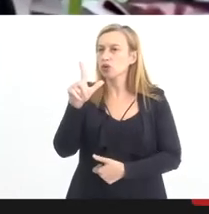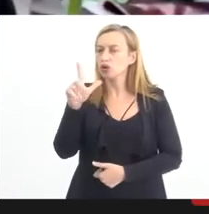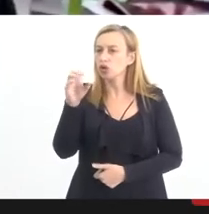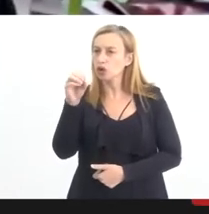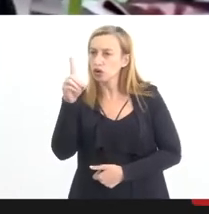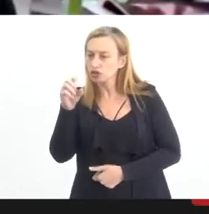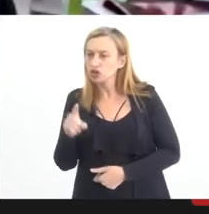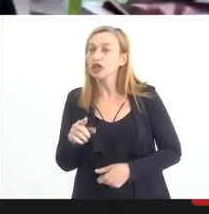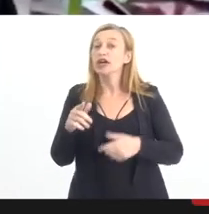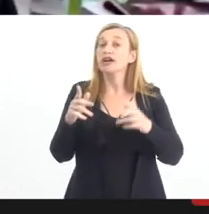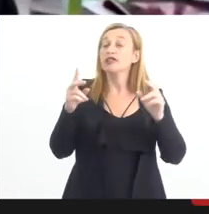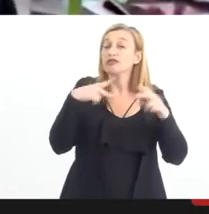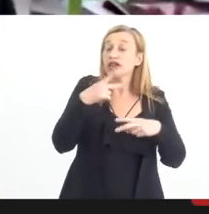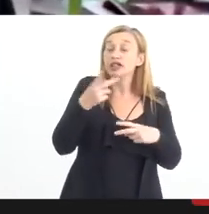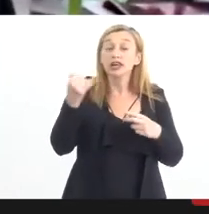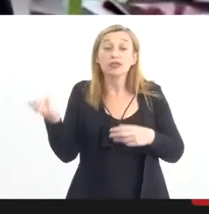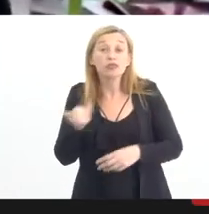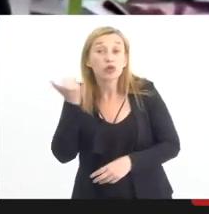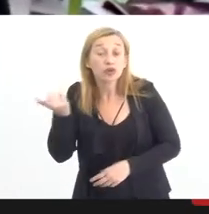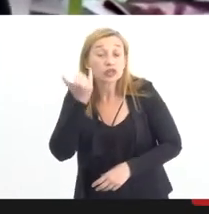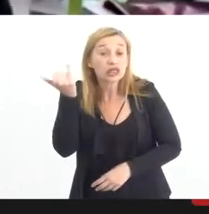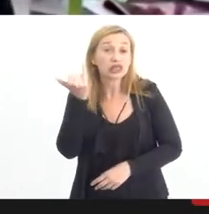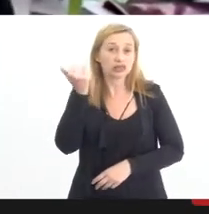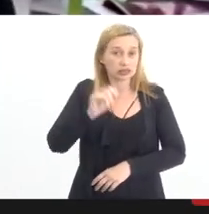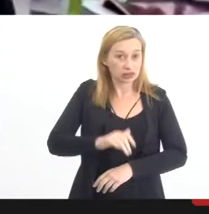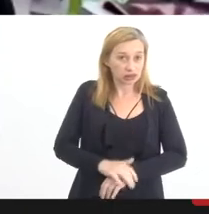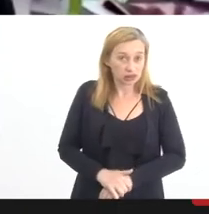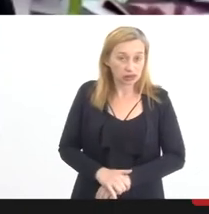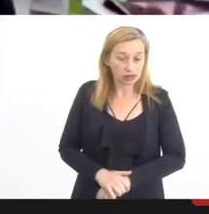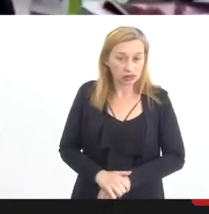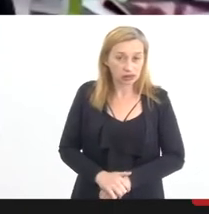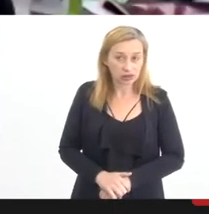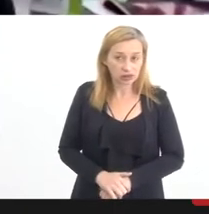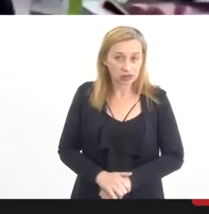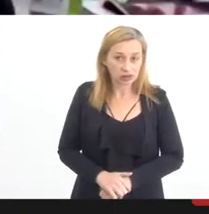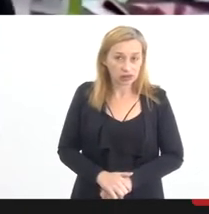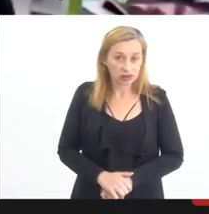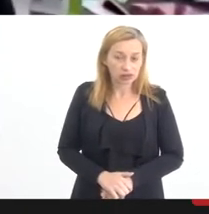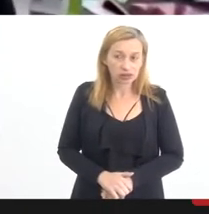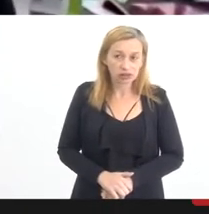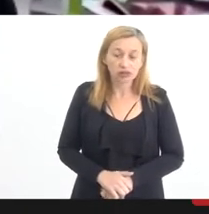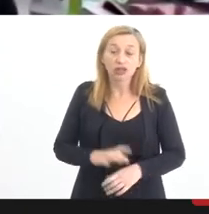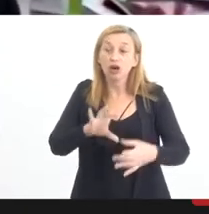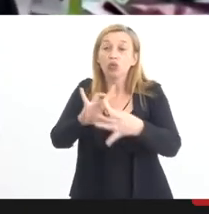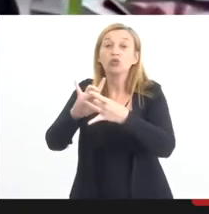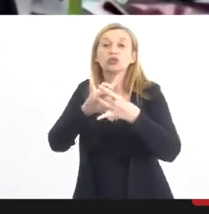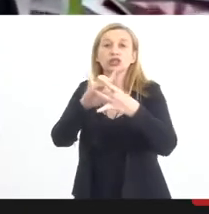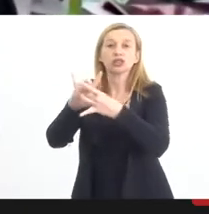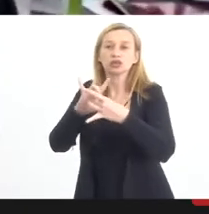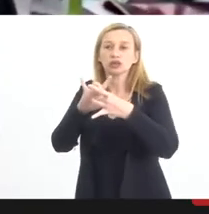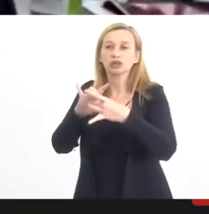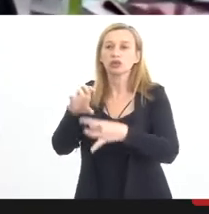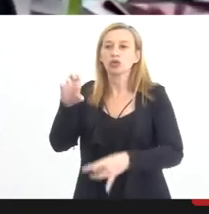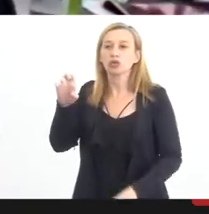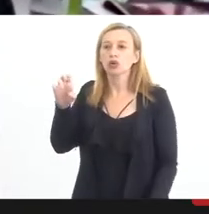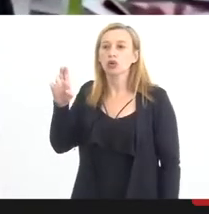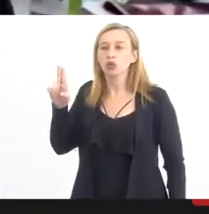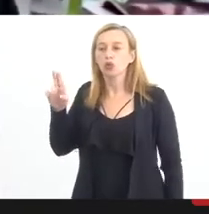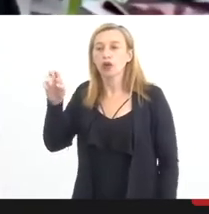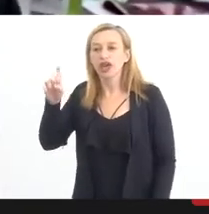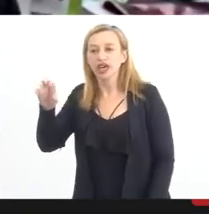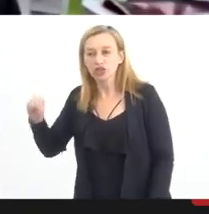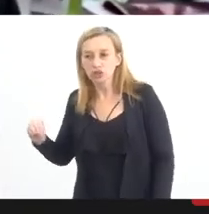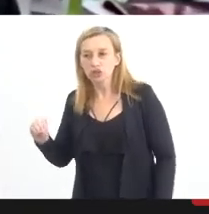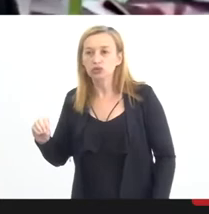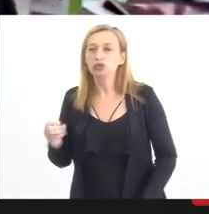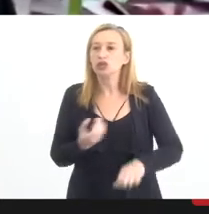a respeito da importância e da relevância dessa união entre a UES e a UERJ.